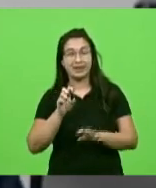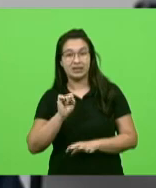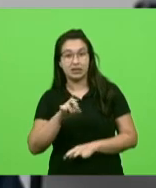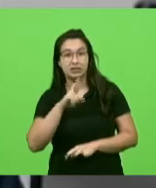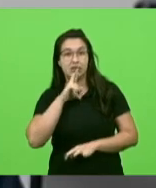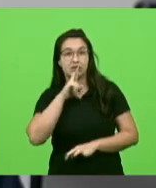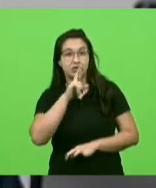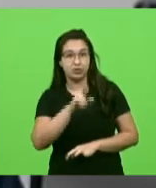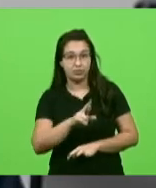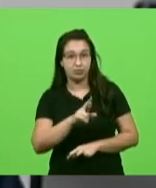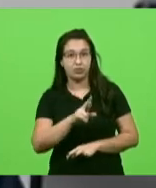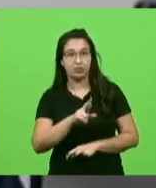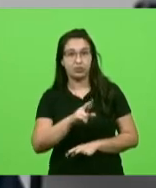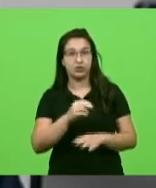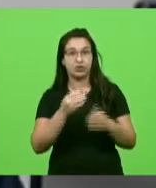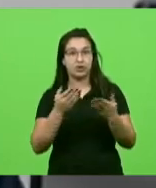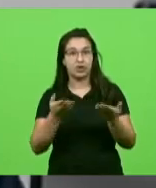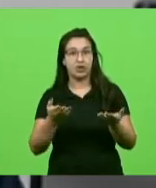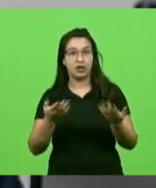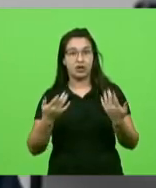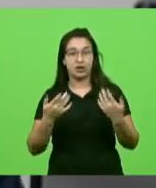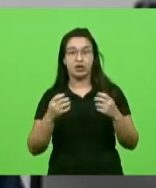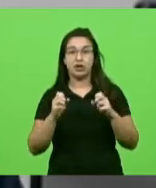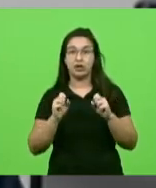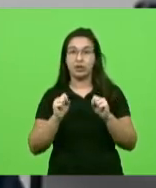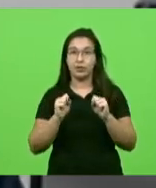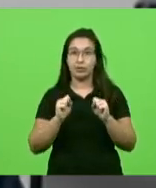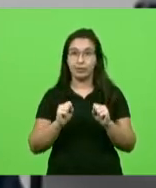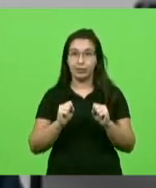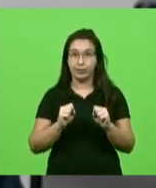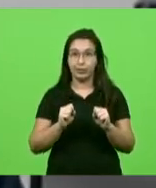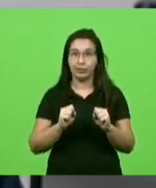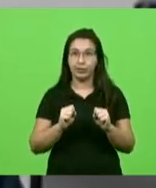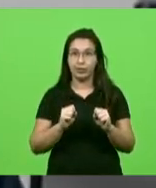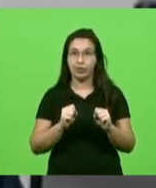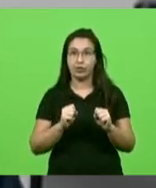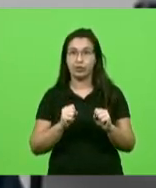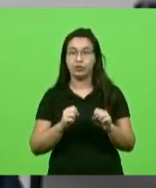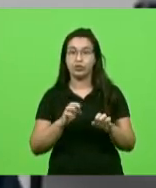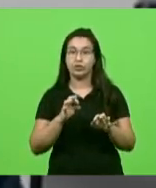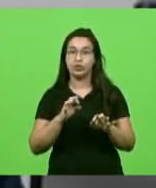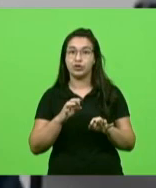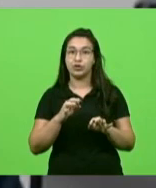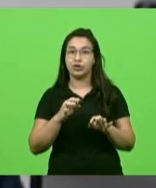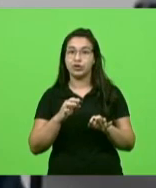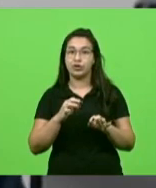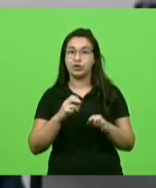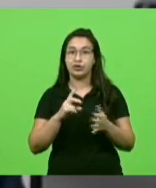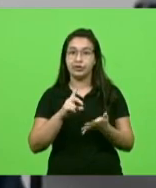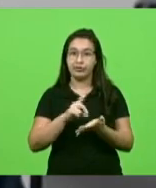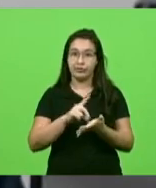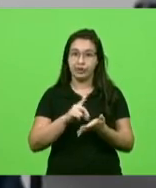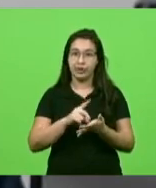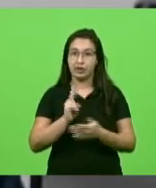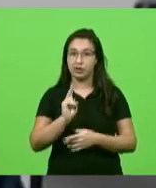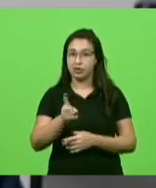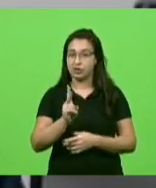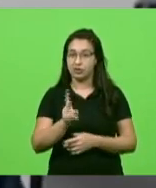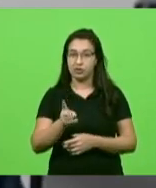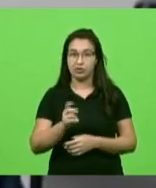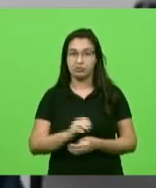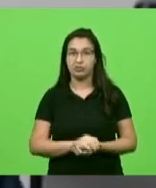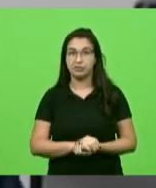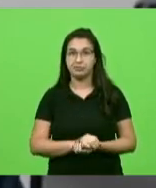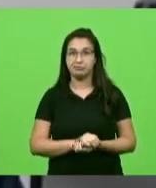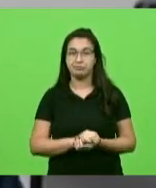corresponder ao que foi perguntado ele abre mão dessa prerrogativa e Por conseguinte não pode faltar à verdade logo entendo que tais